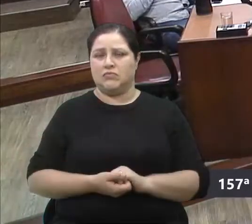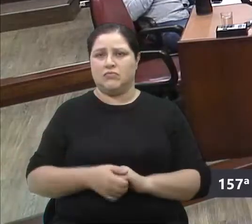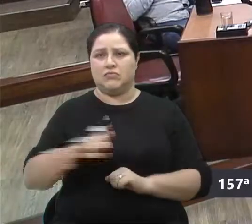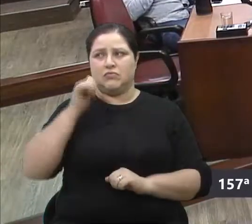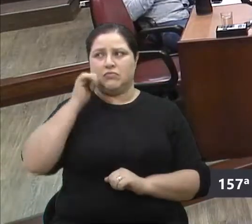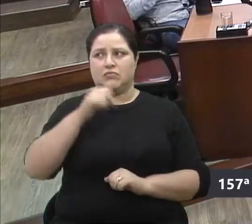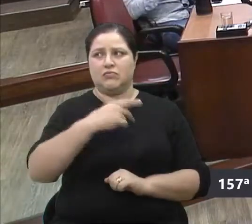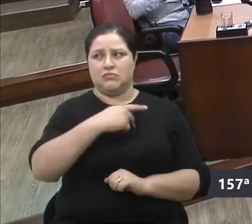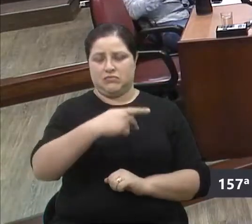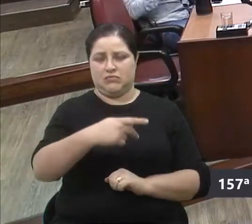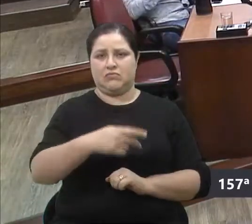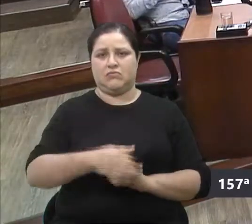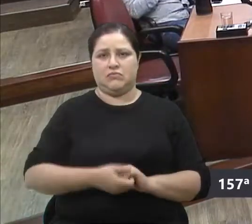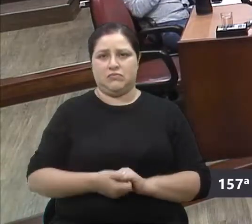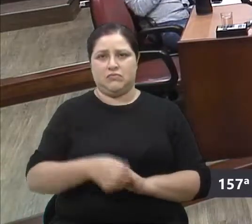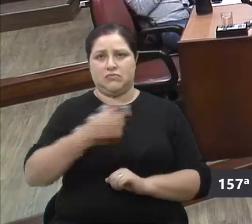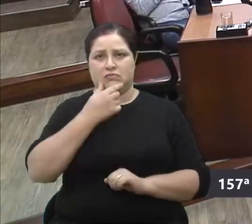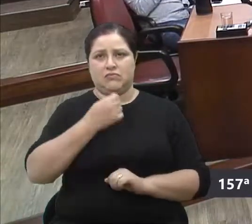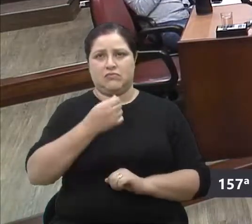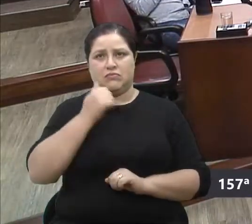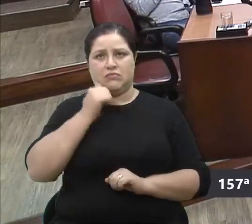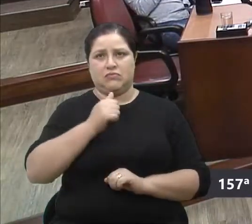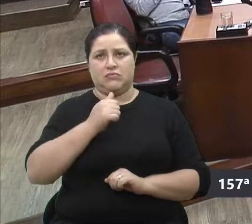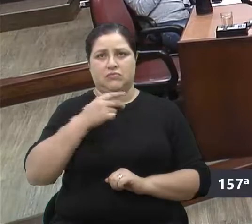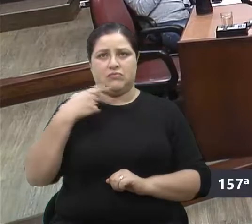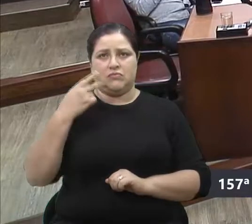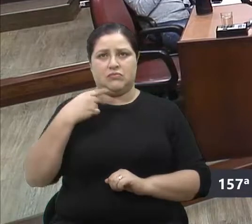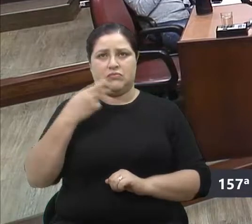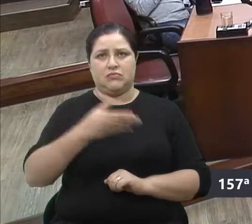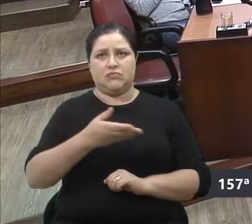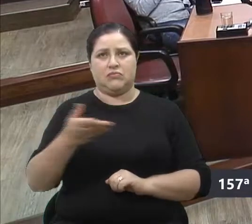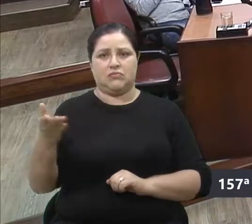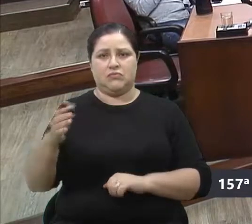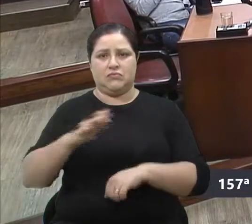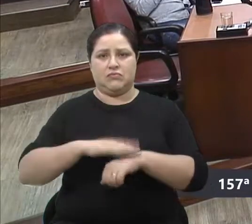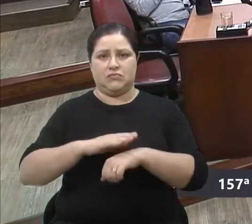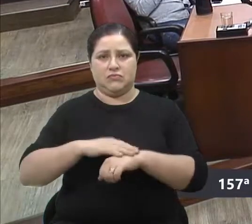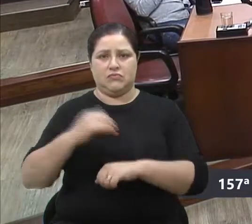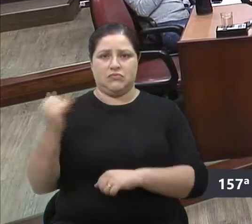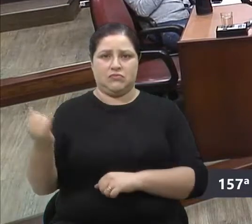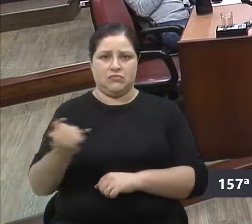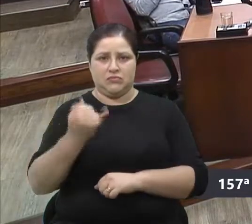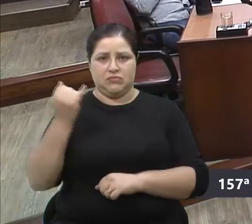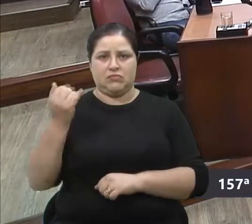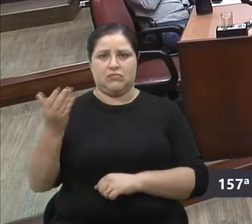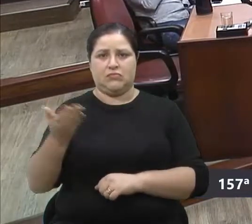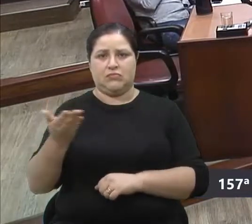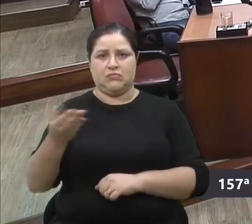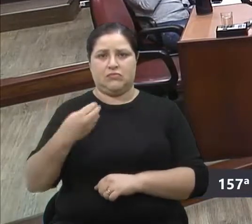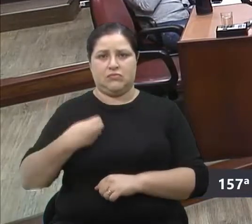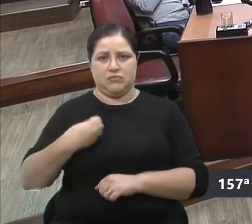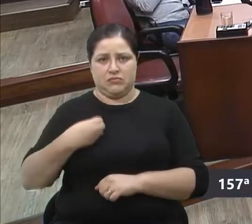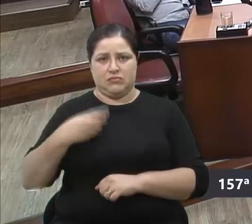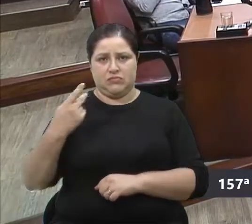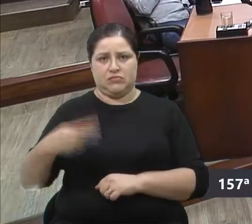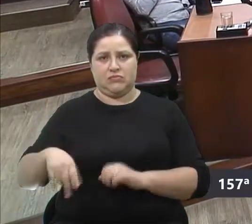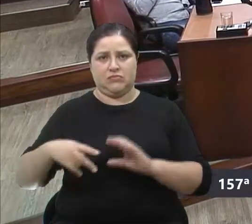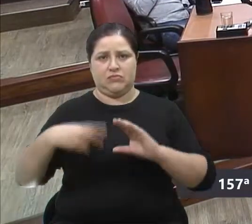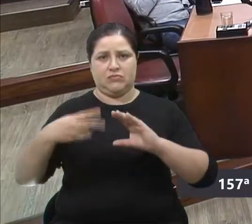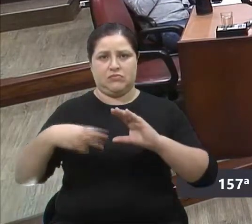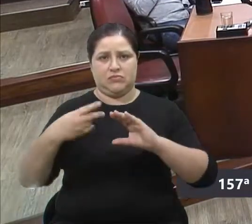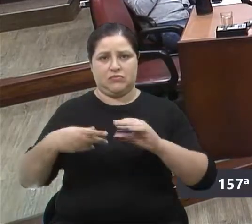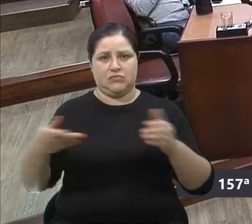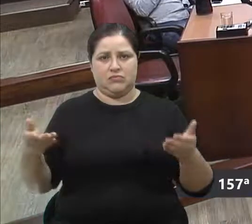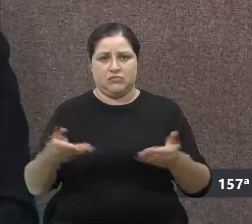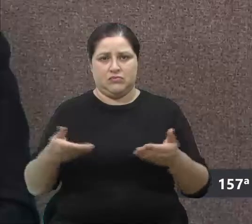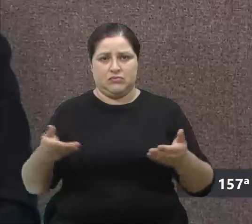Senhora Presidente, senhoras e senhores vereadores, um momento muito importante que a gente está vivendo aqui na Câmara no